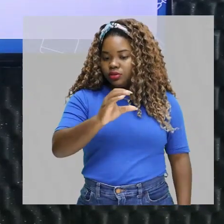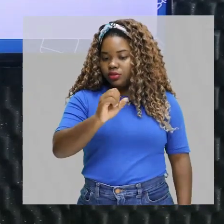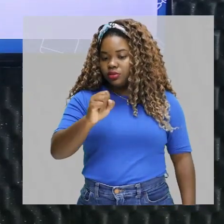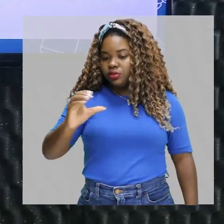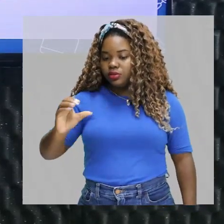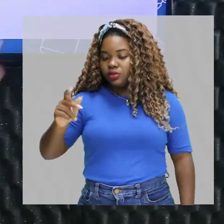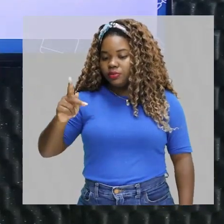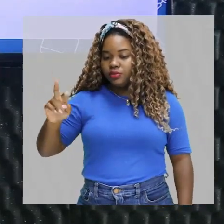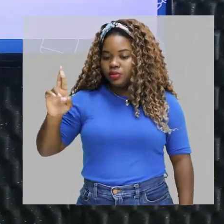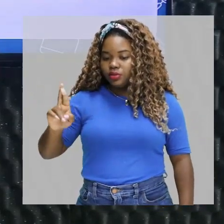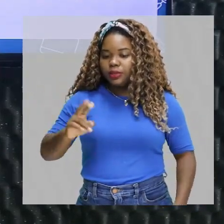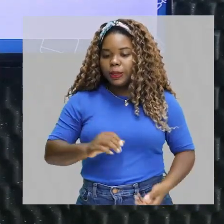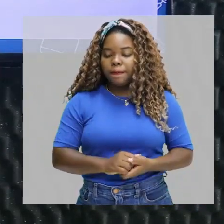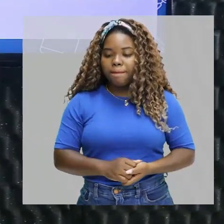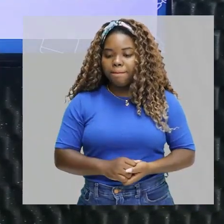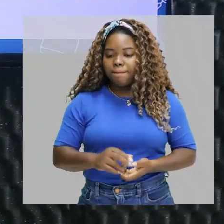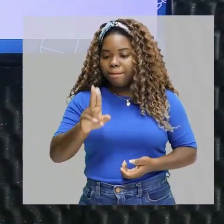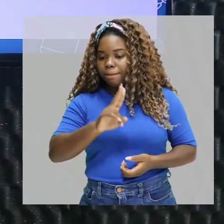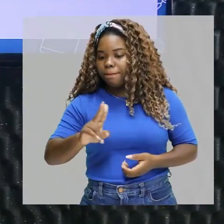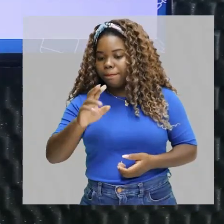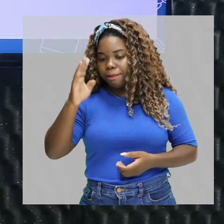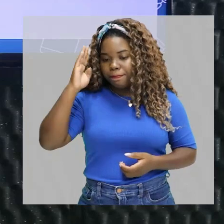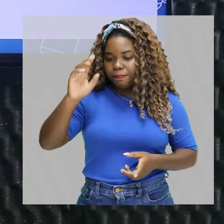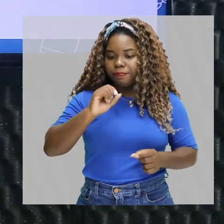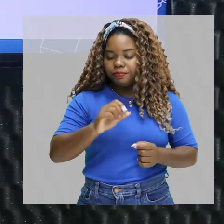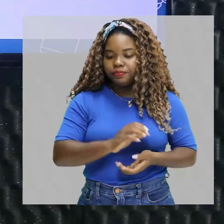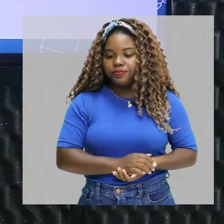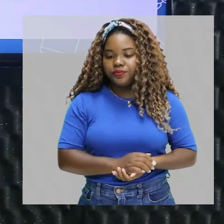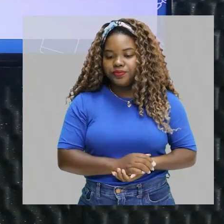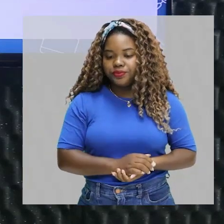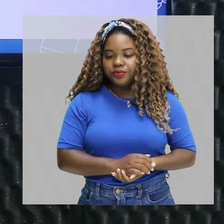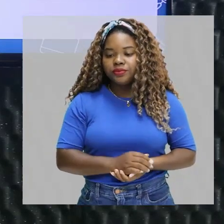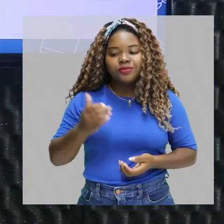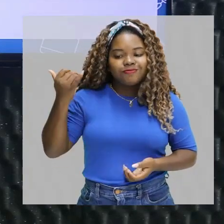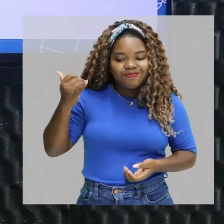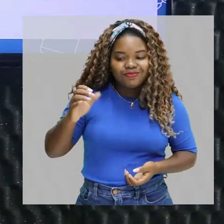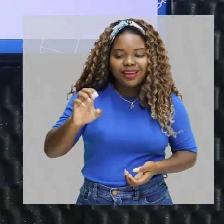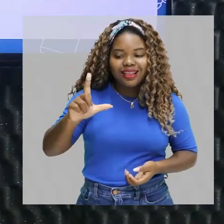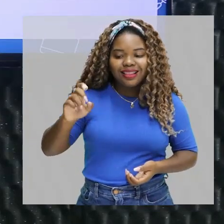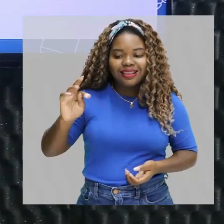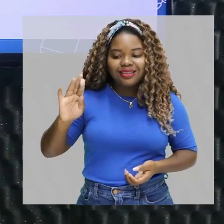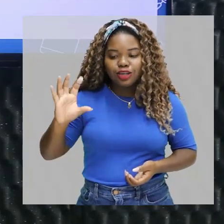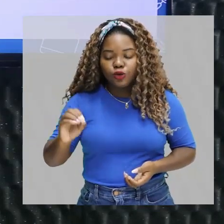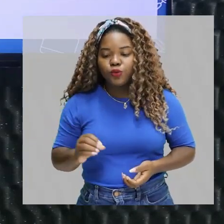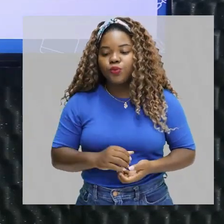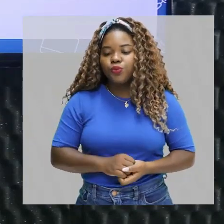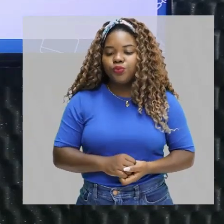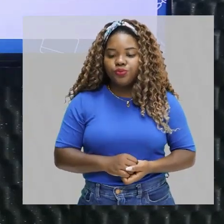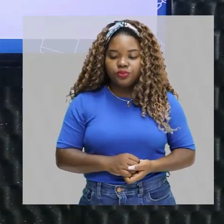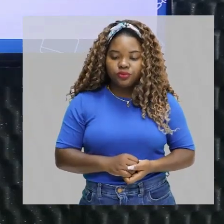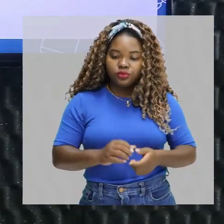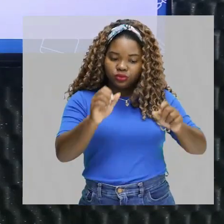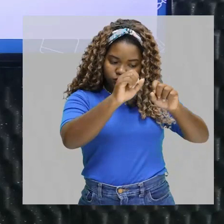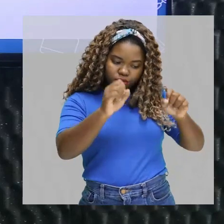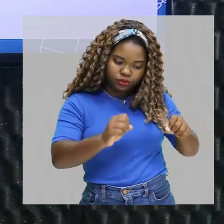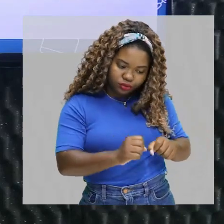esse carvão mineral esse Xisto eles vão ser utilizados principalmente por exemplo nas termoelétricas Tá certo que são aí ativadas quando o